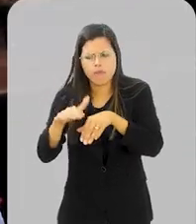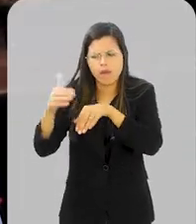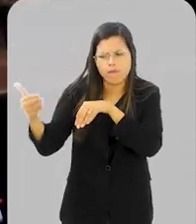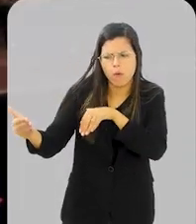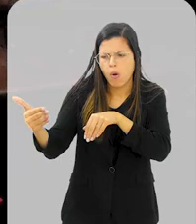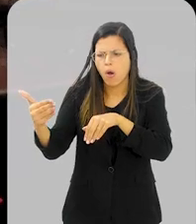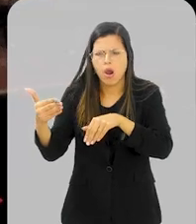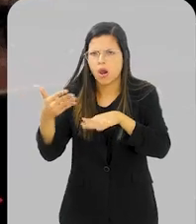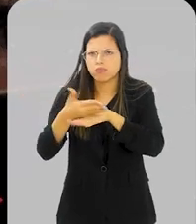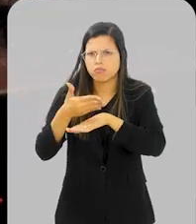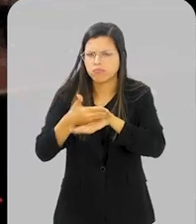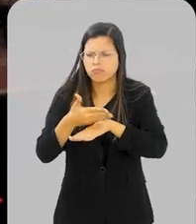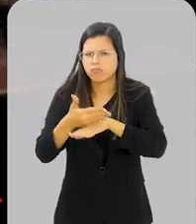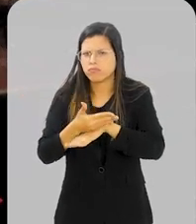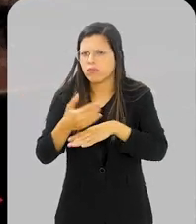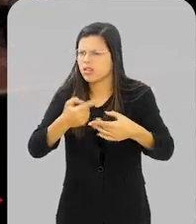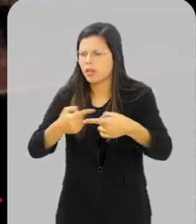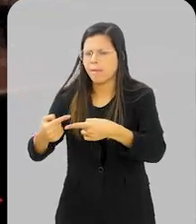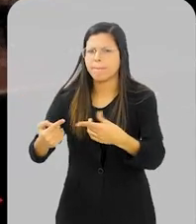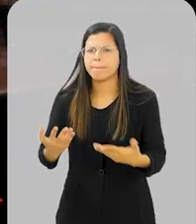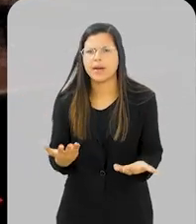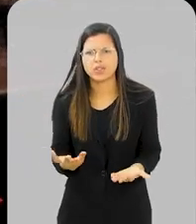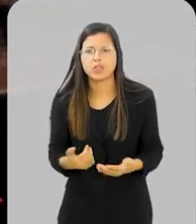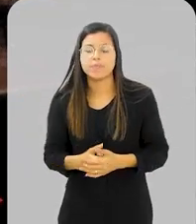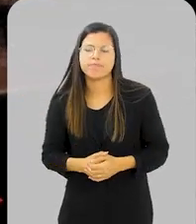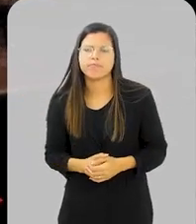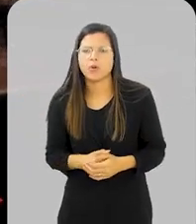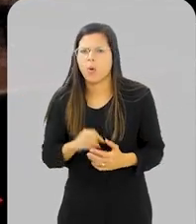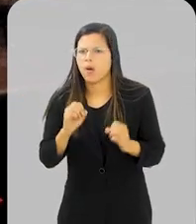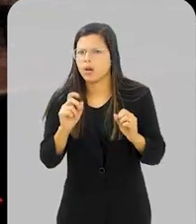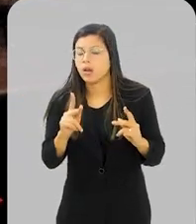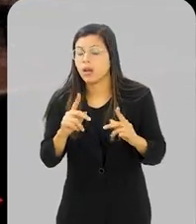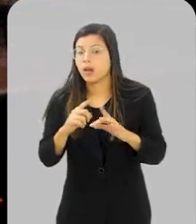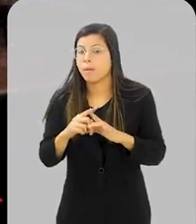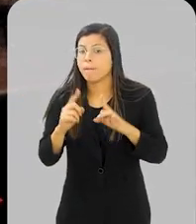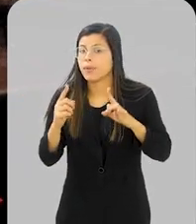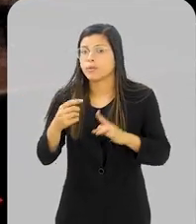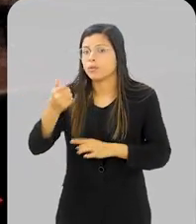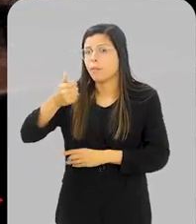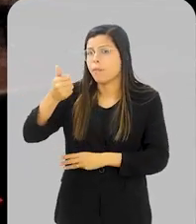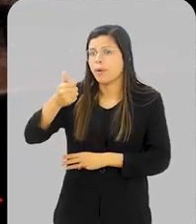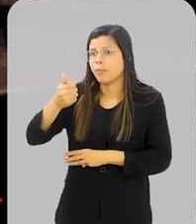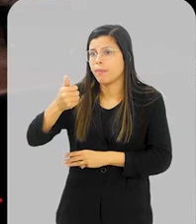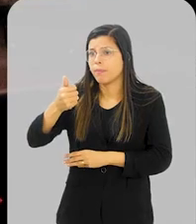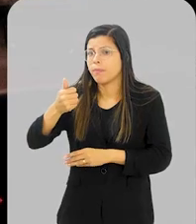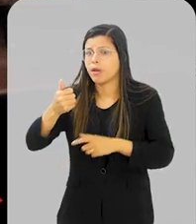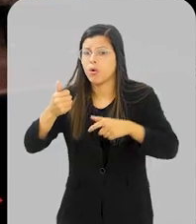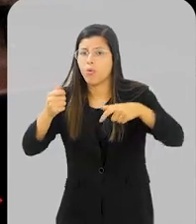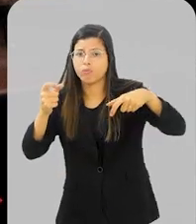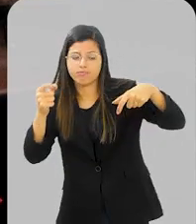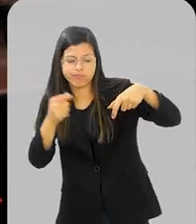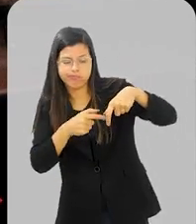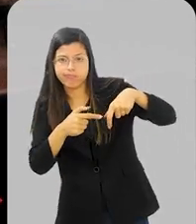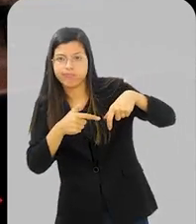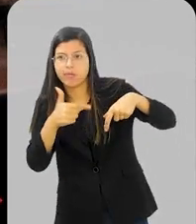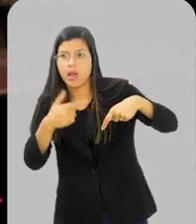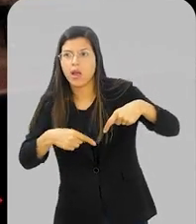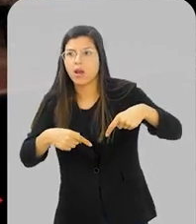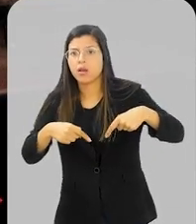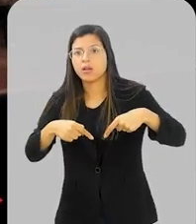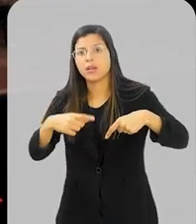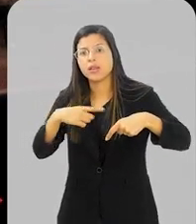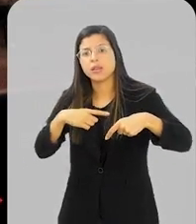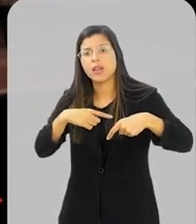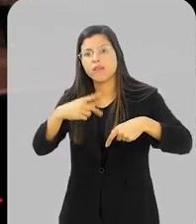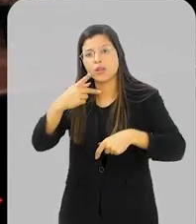acatar essa parte do Dorival. Mas vem um ponto fundamental. Quem foi o primeiro batedor da seleção brasileira na disputa